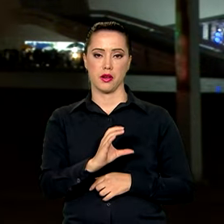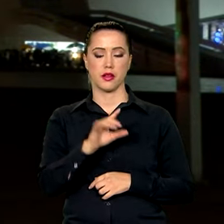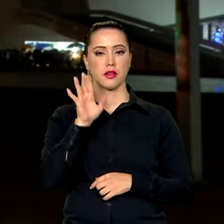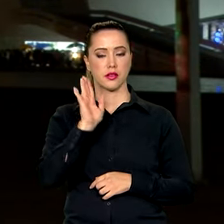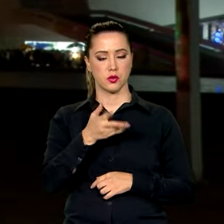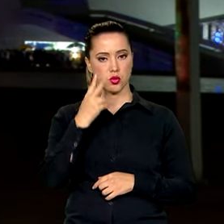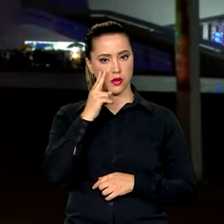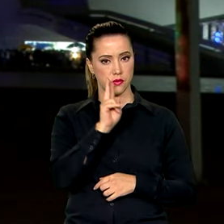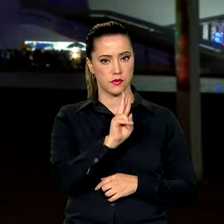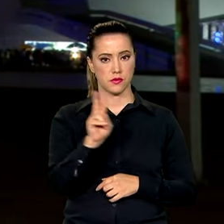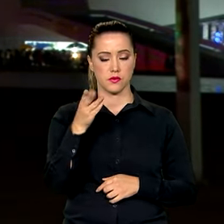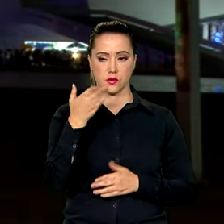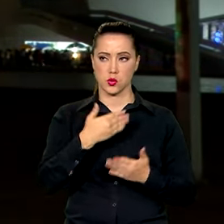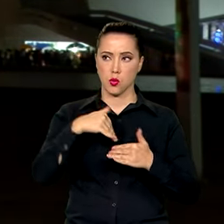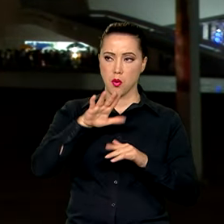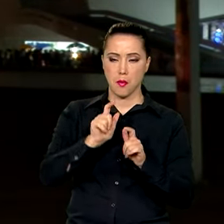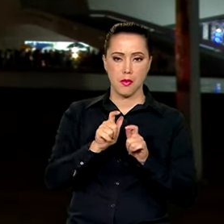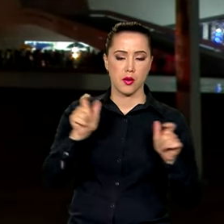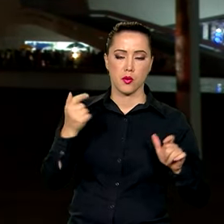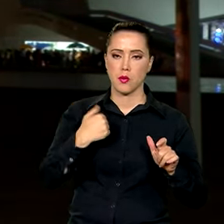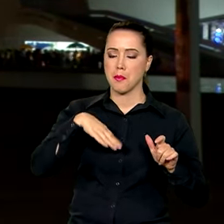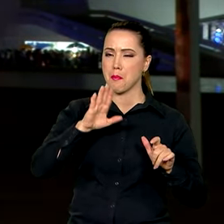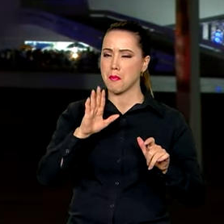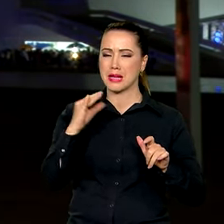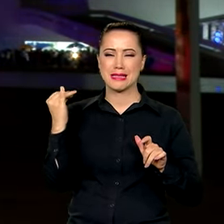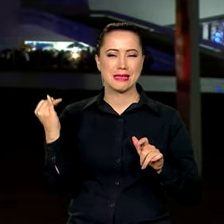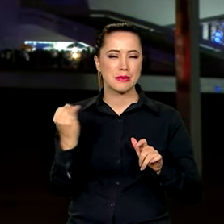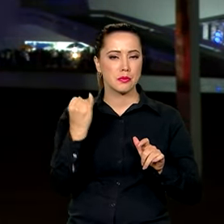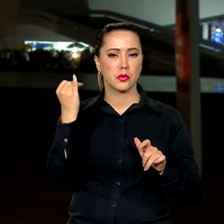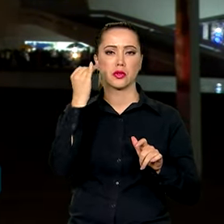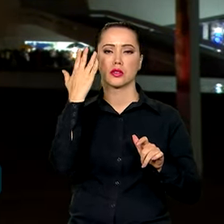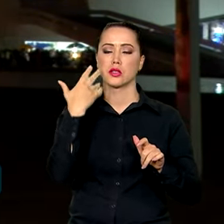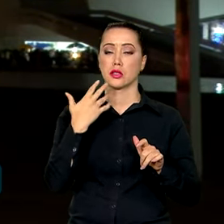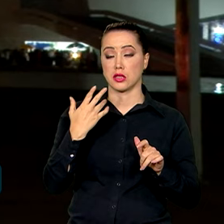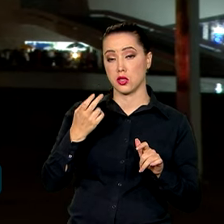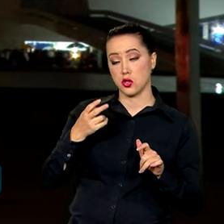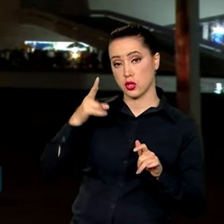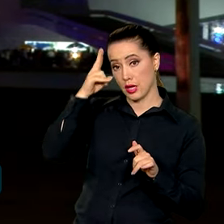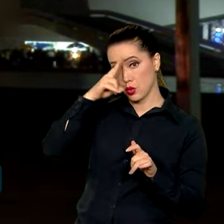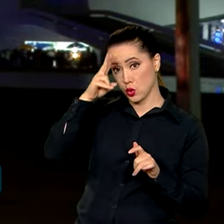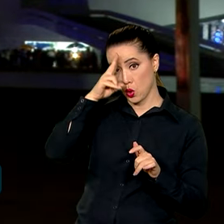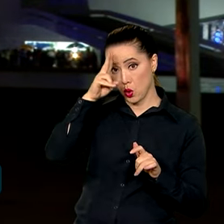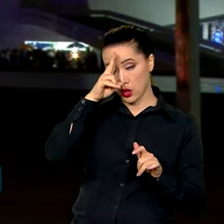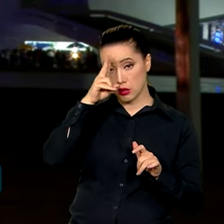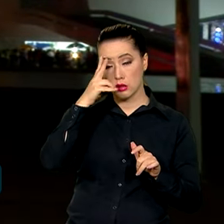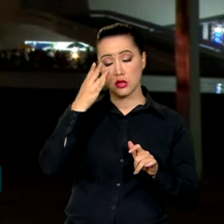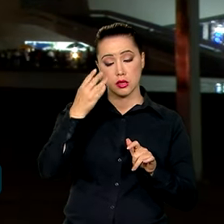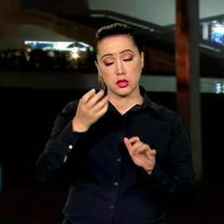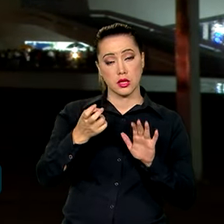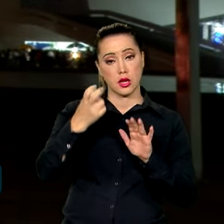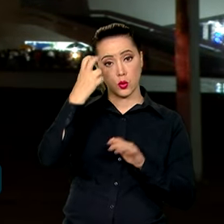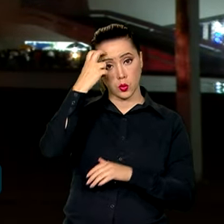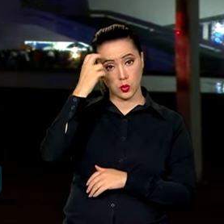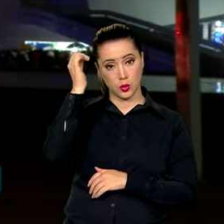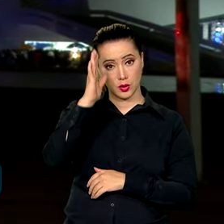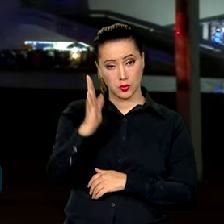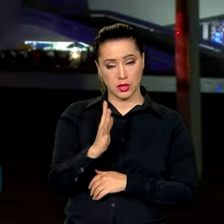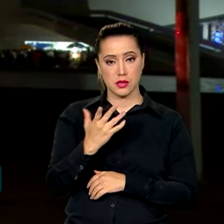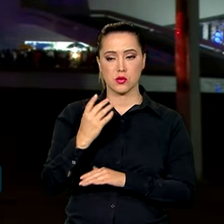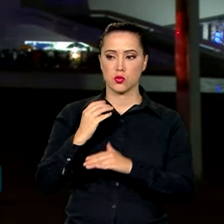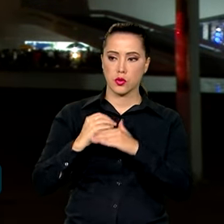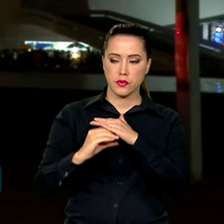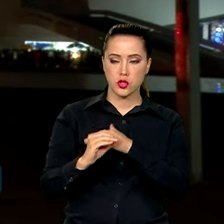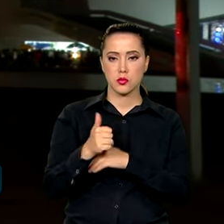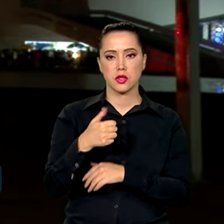é considerada a maior e mais estruturante da história da cultura no Brasil, com investimentos de 15 bilhões de